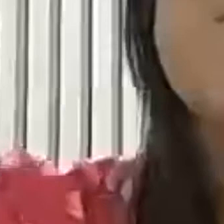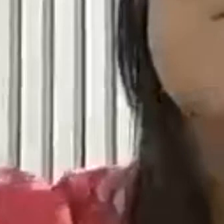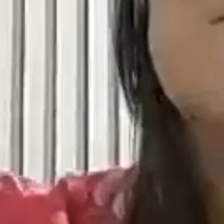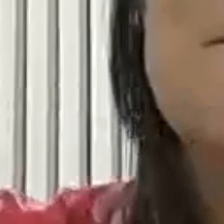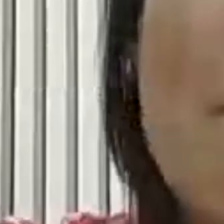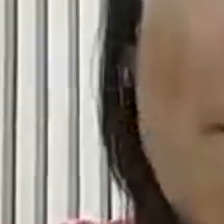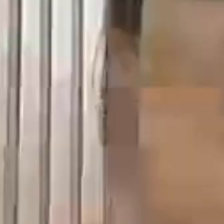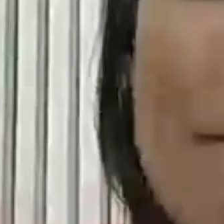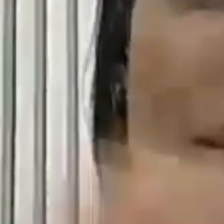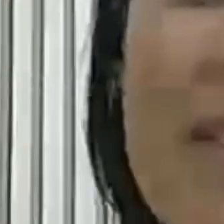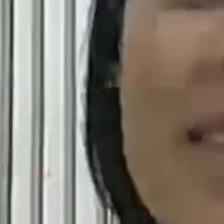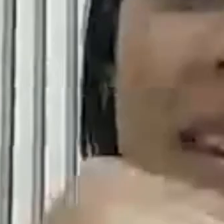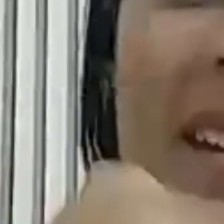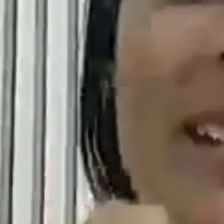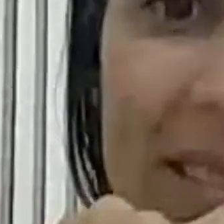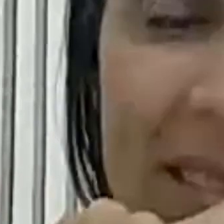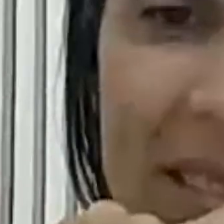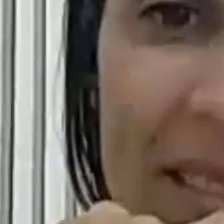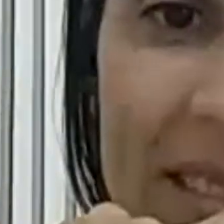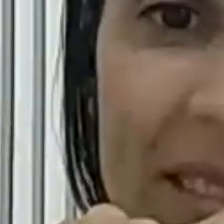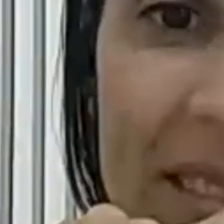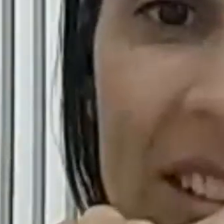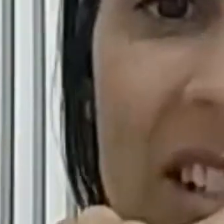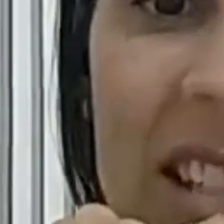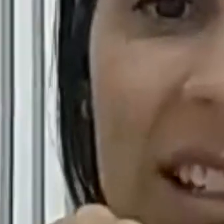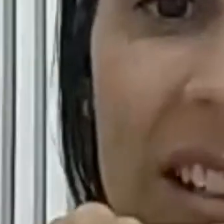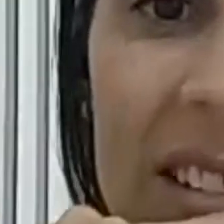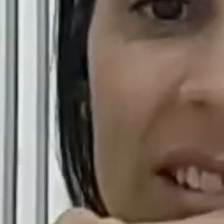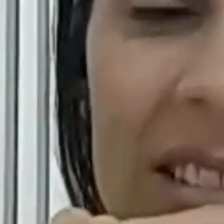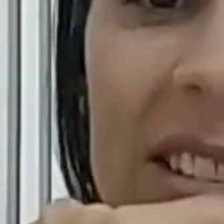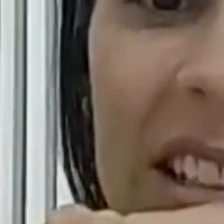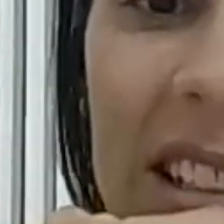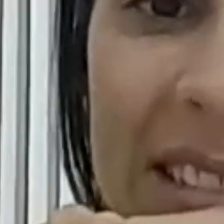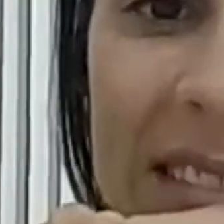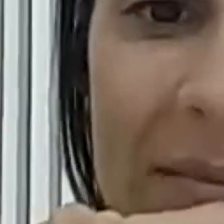Beijo, gente. Vai dar tudo certo. Vai.